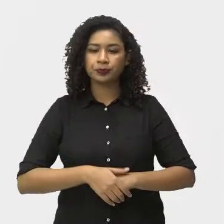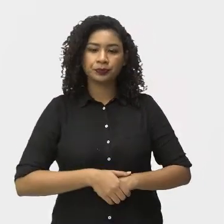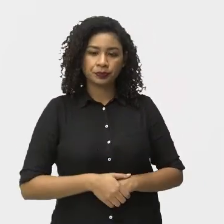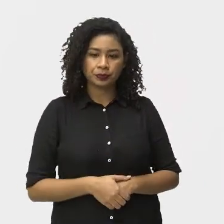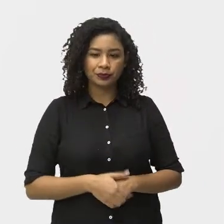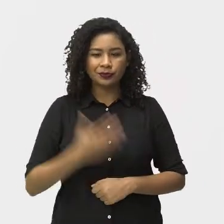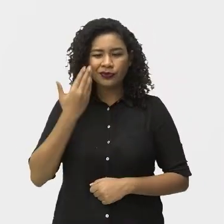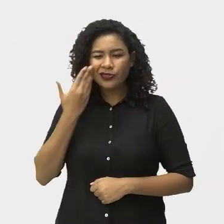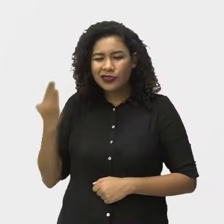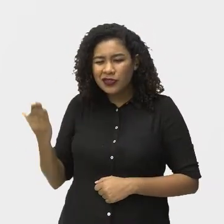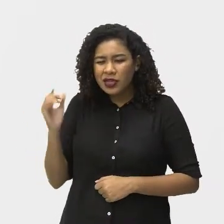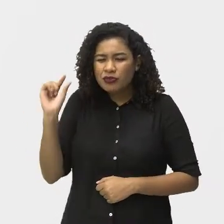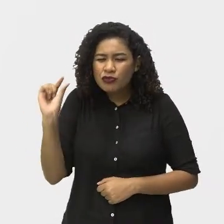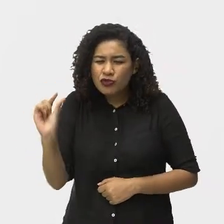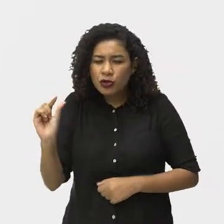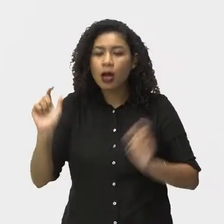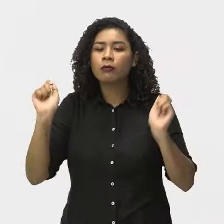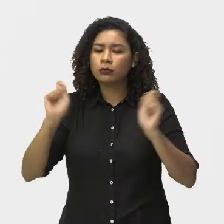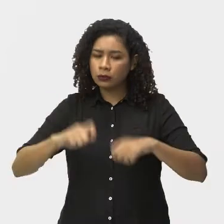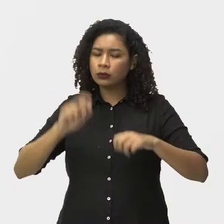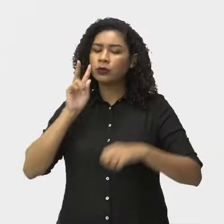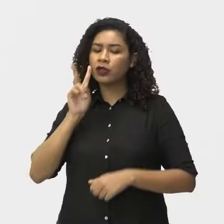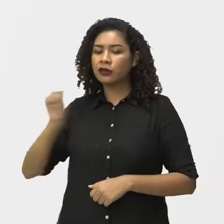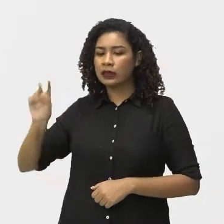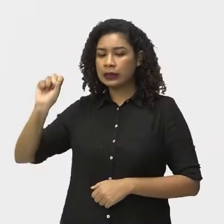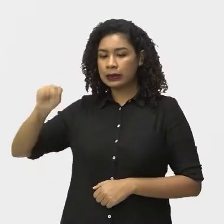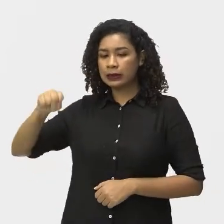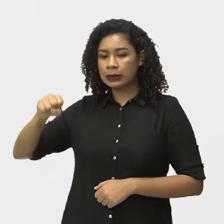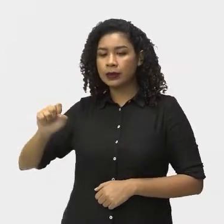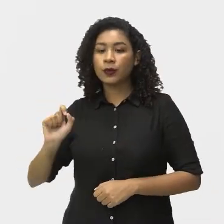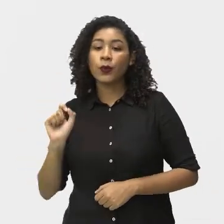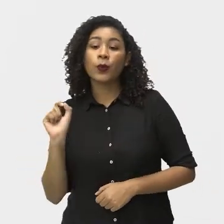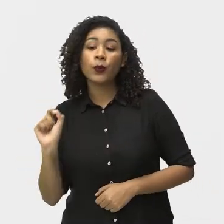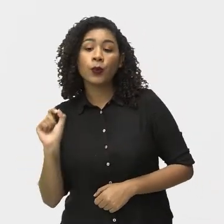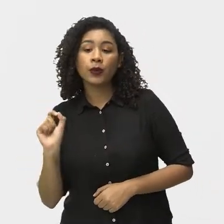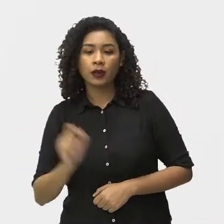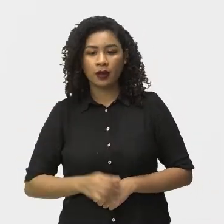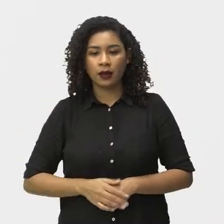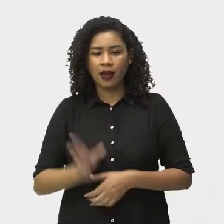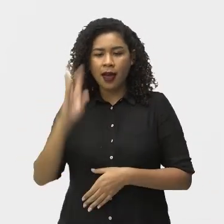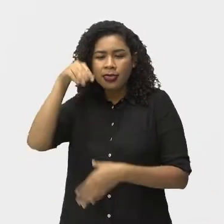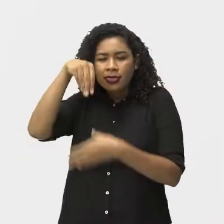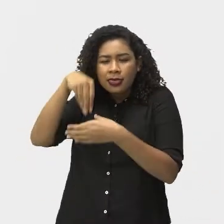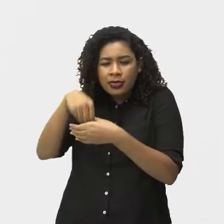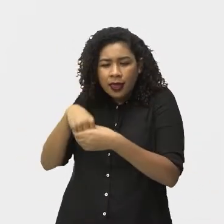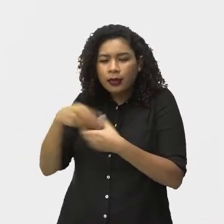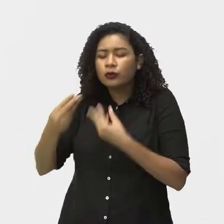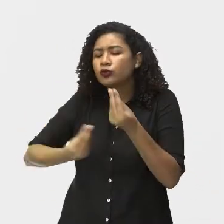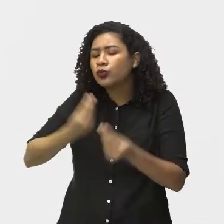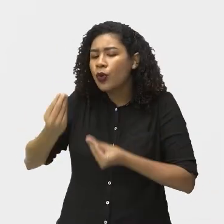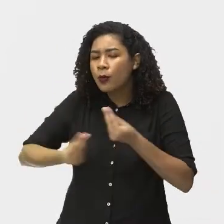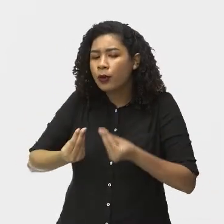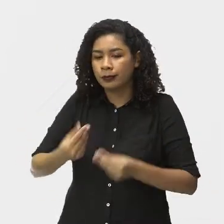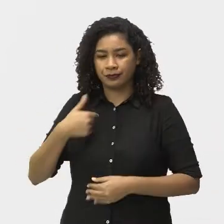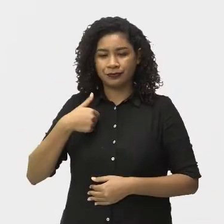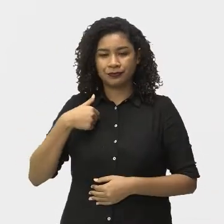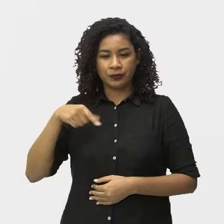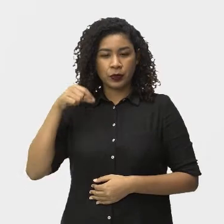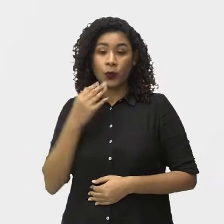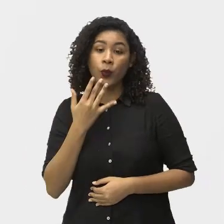mas você pode observar aí, ó. Olha só, no interior, vamos marcar aqui de azul,